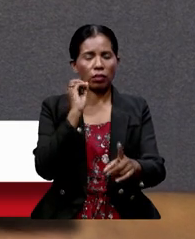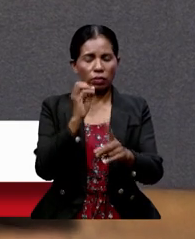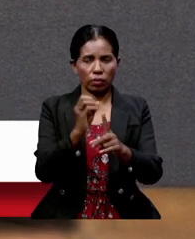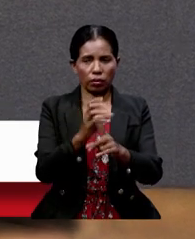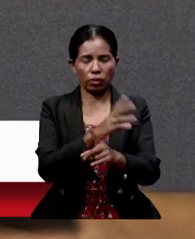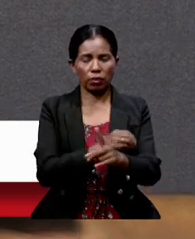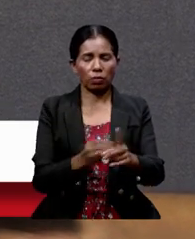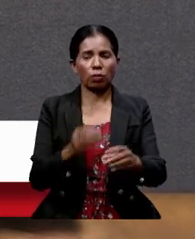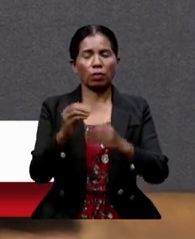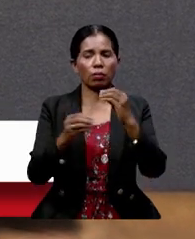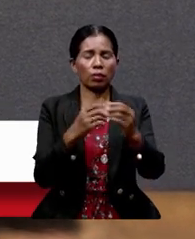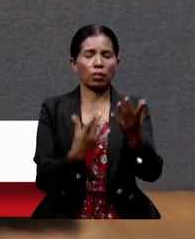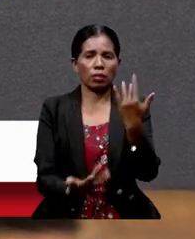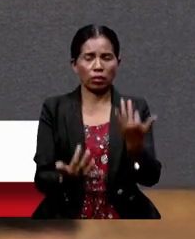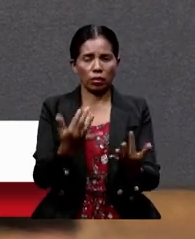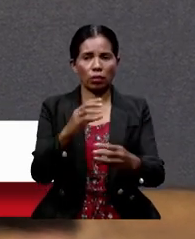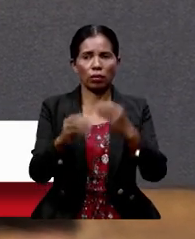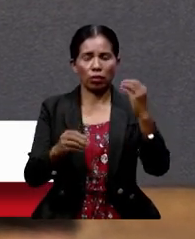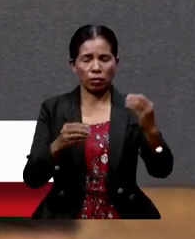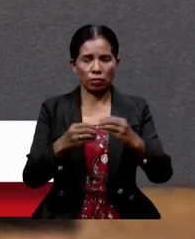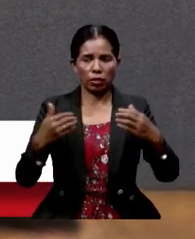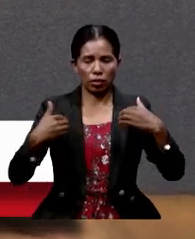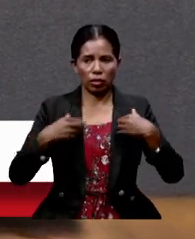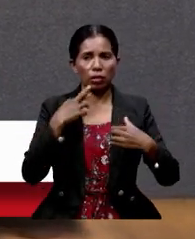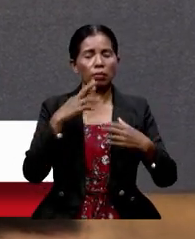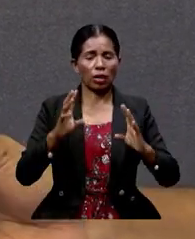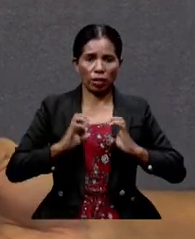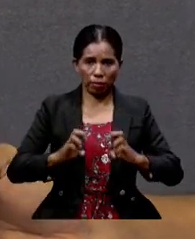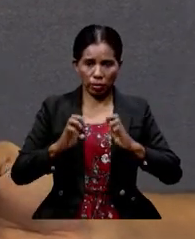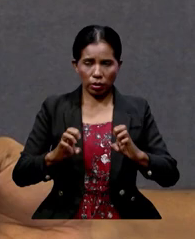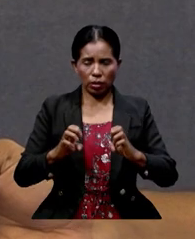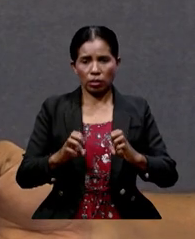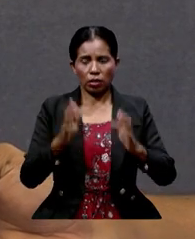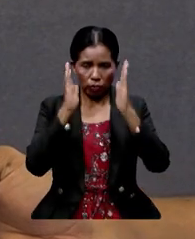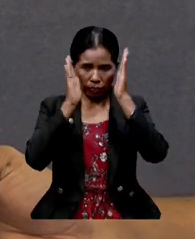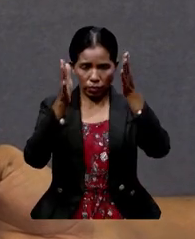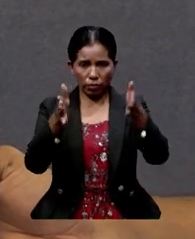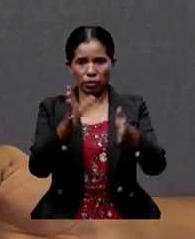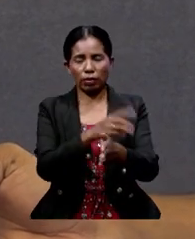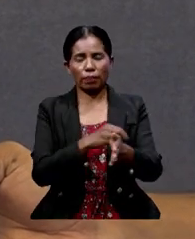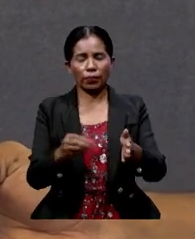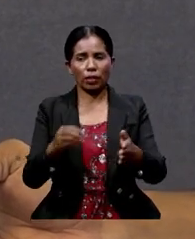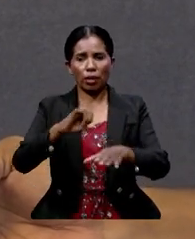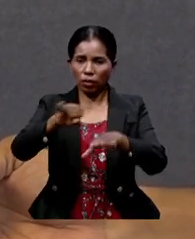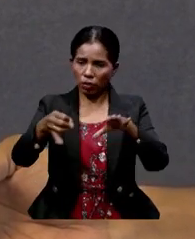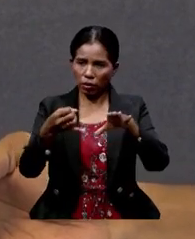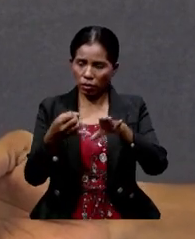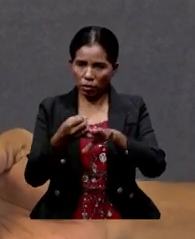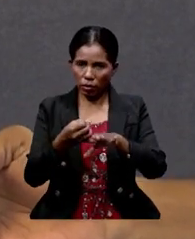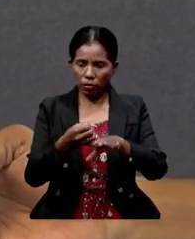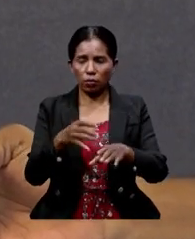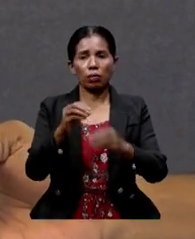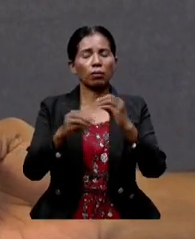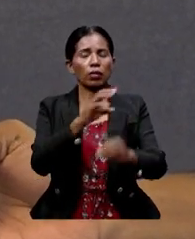testar os procedimentos operacionais relacionados com a resposta à emergência e evacuação, testar inclusivamente o modelo de